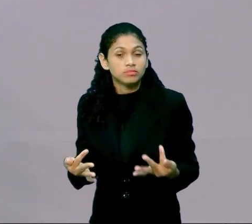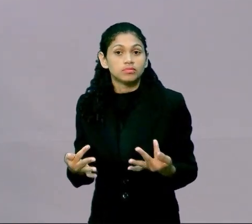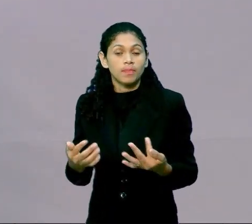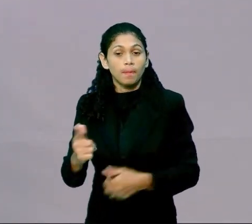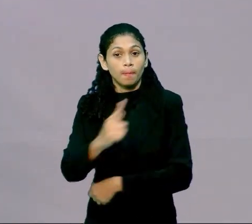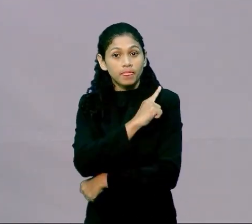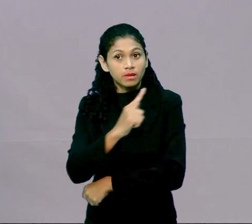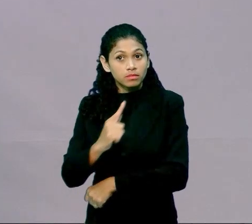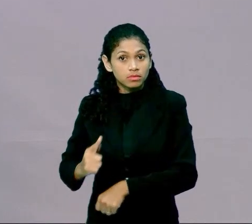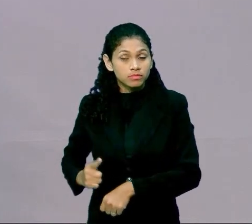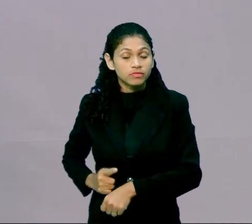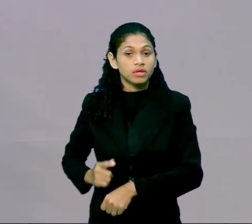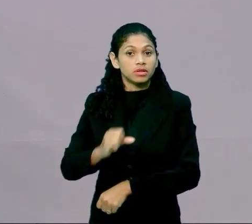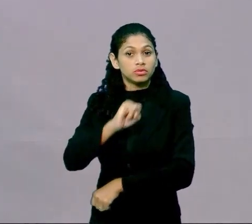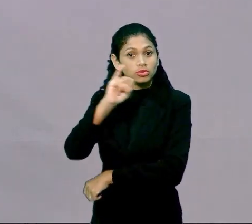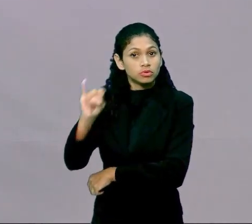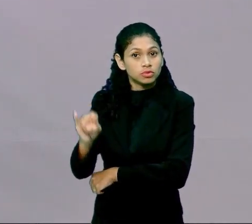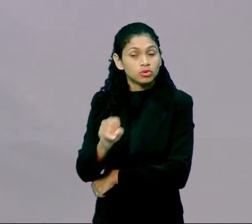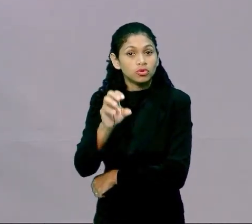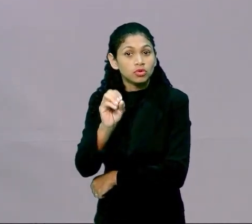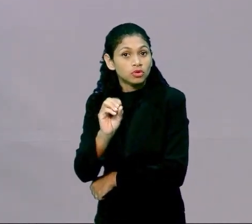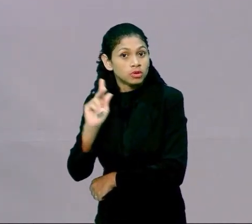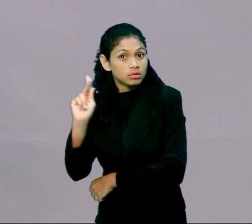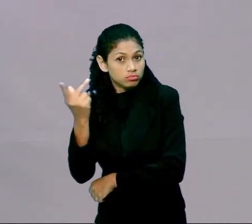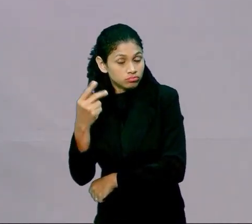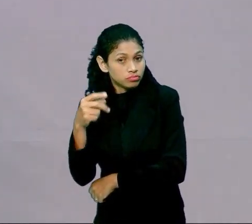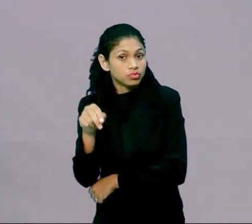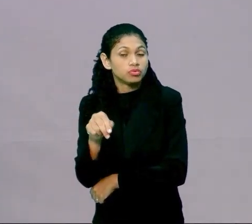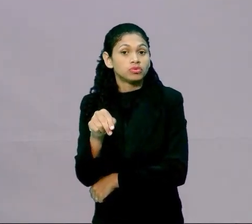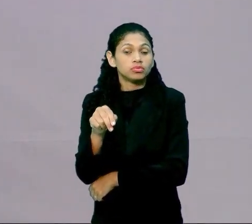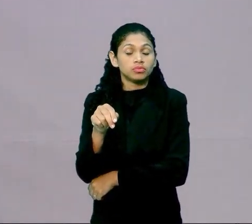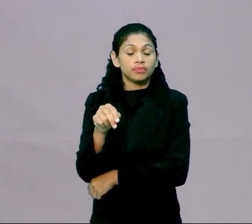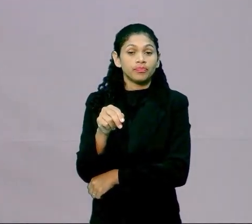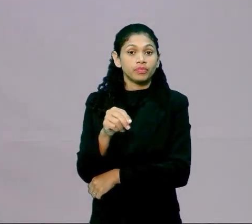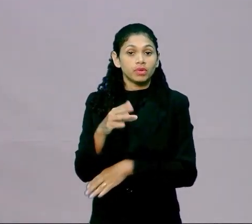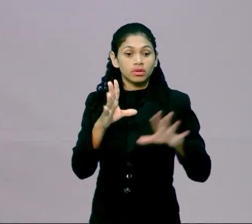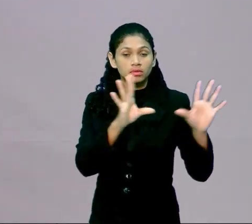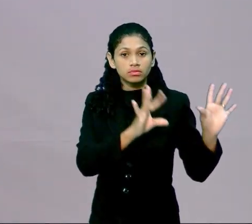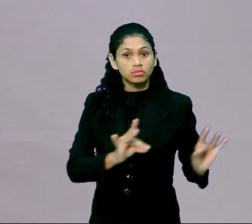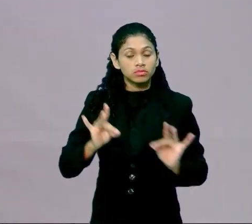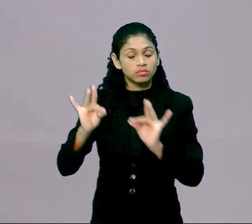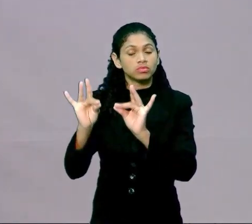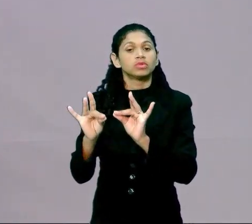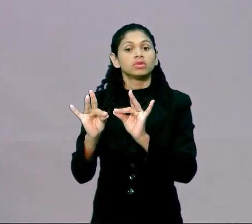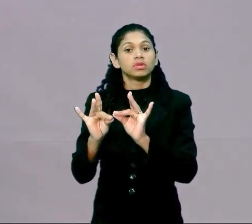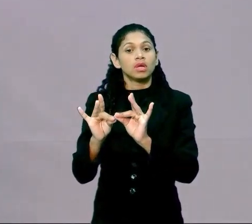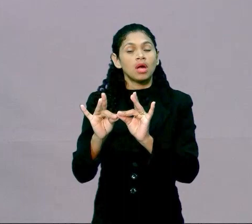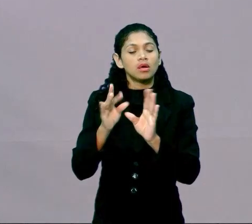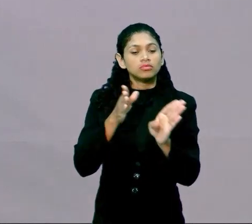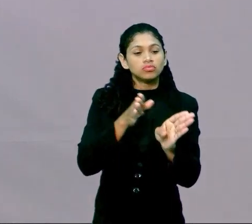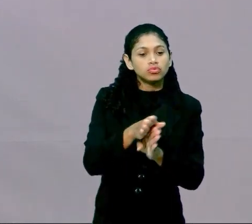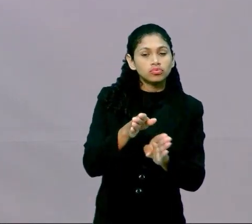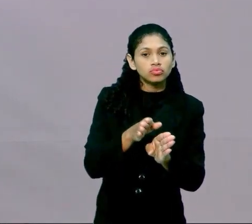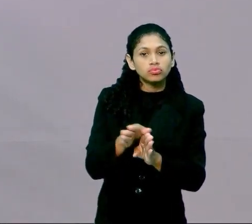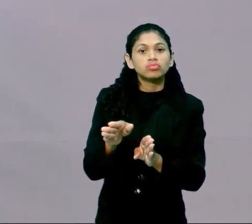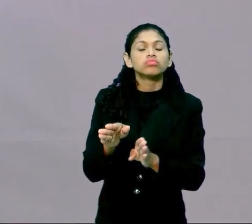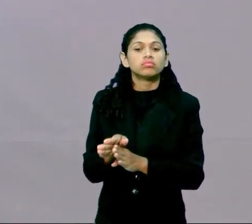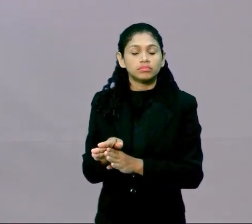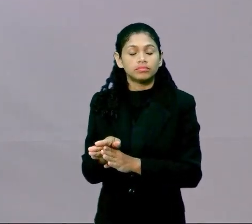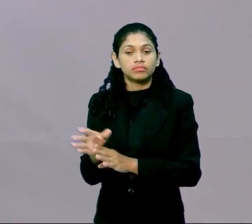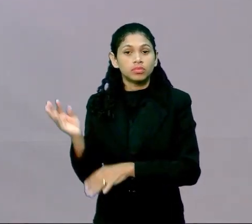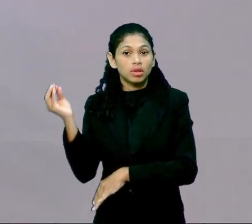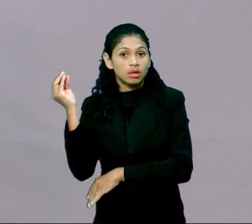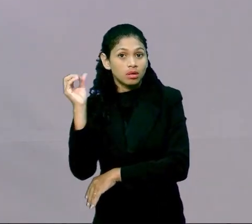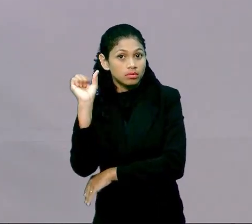governo, obra do John Locke, que também trouxeram suas contribuições para a filosofia, mas que também tem toda